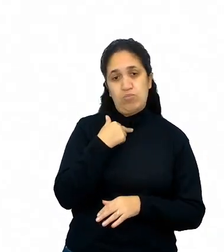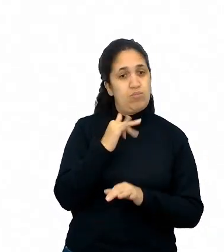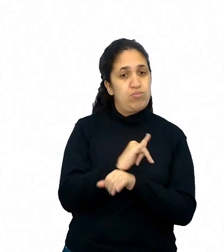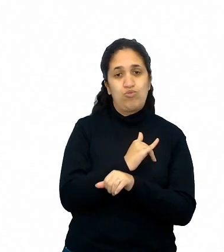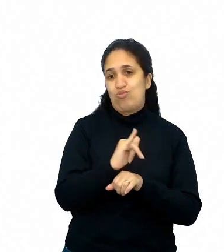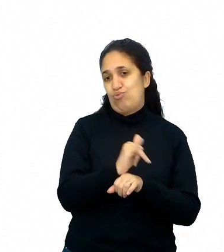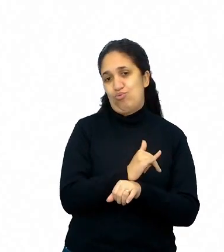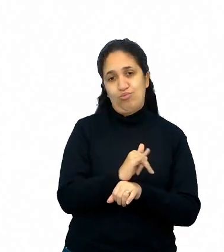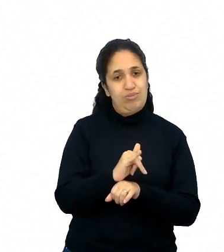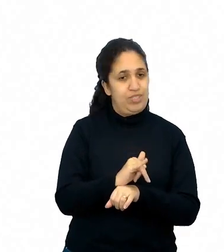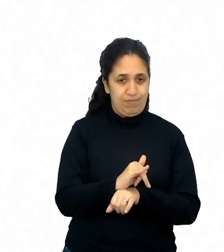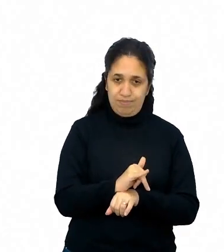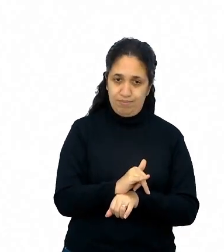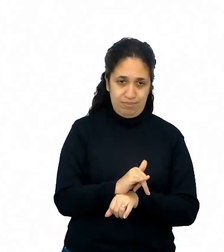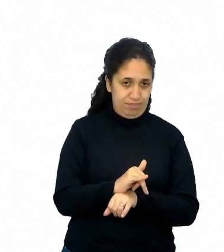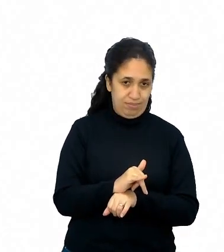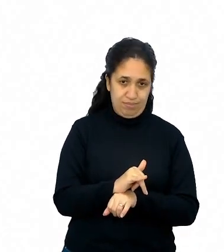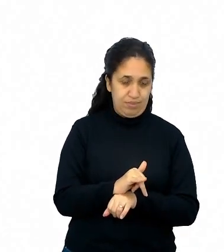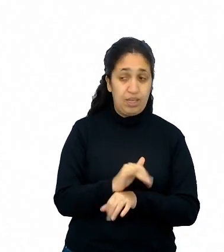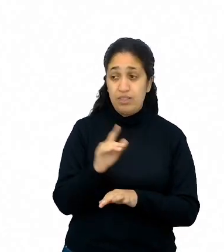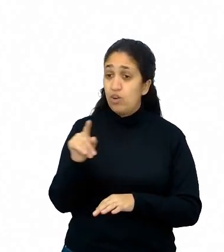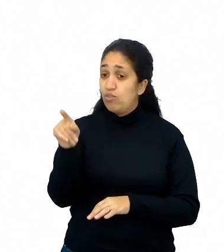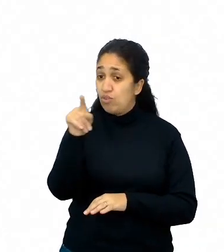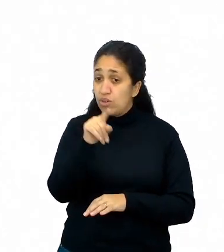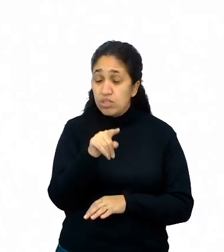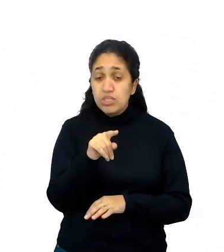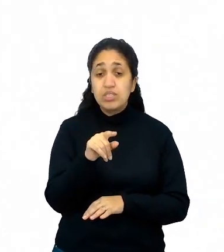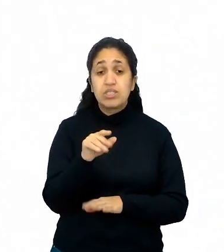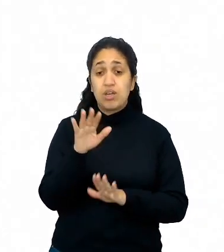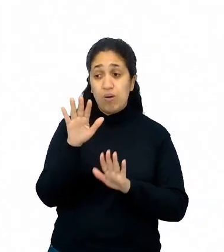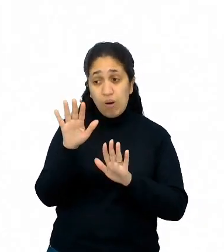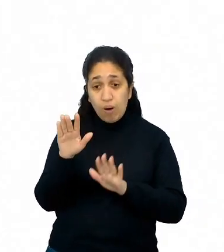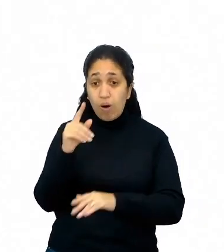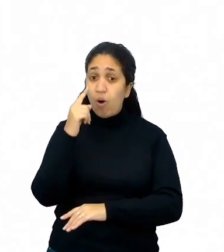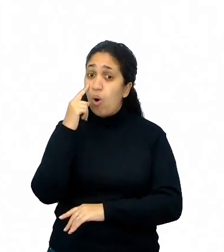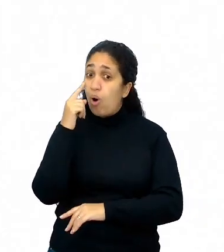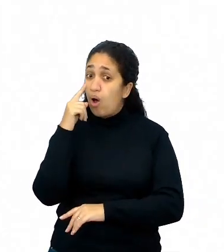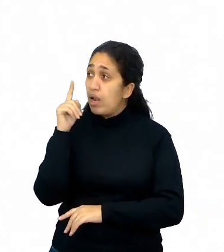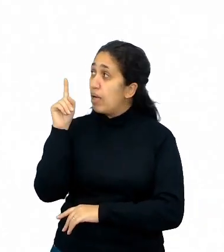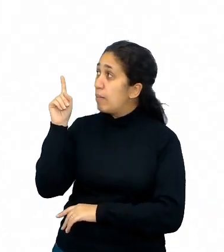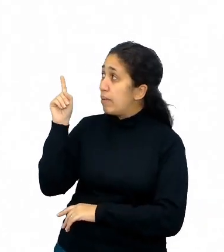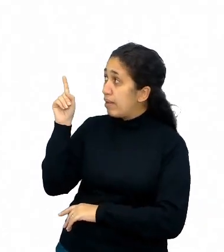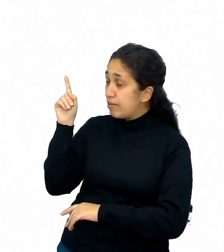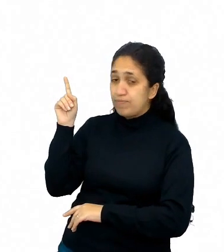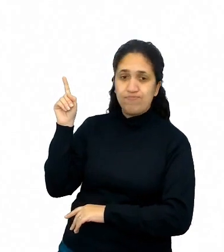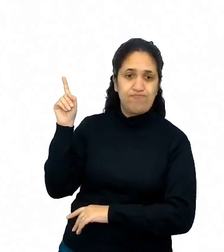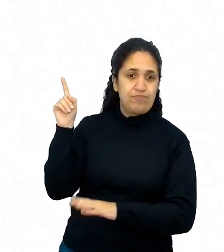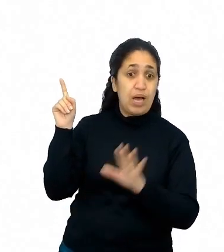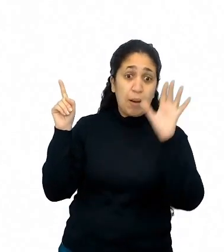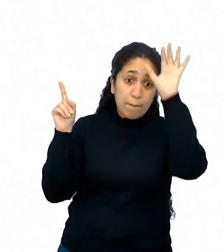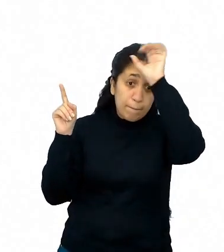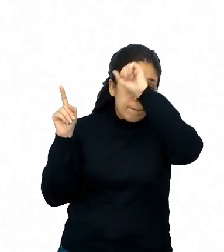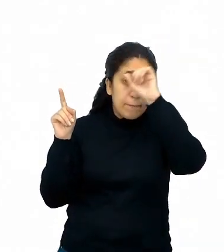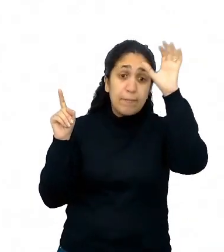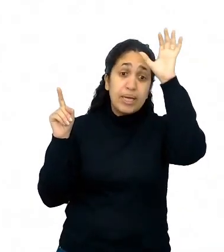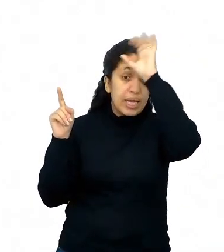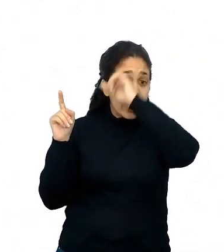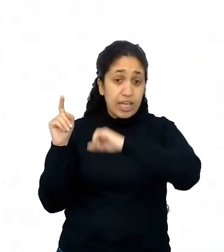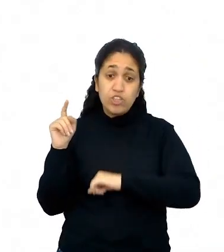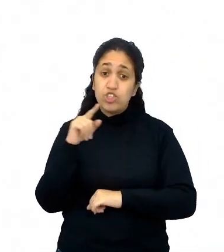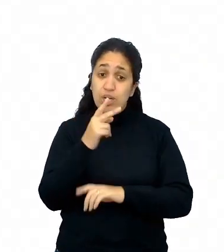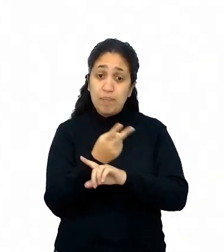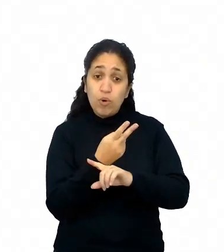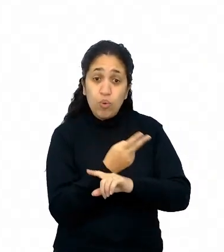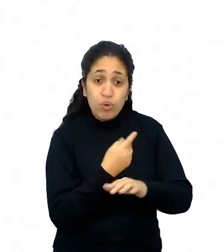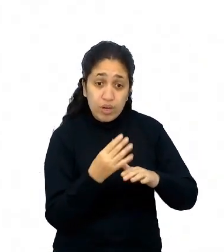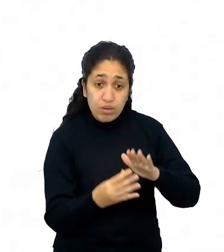YouTube. Então, você que está aí, dá uma olhada, aprende a olhar no repositório,